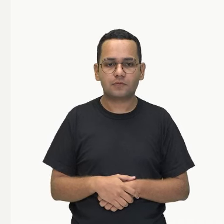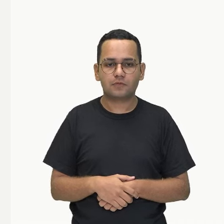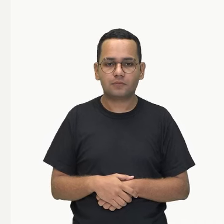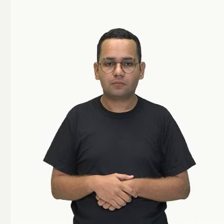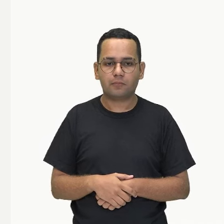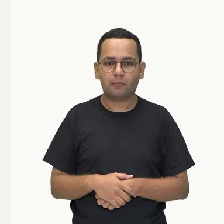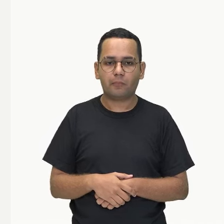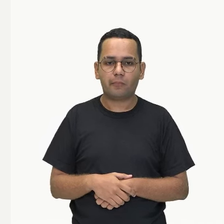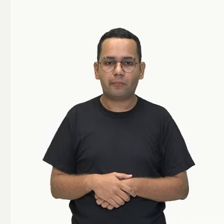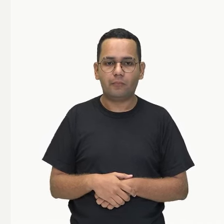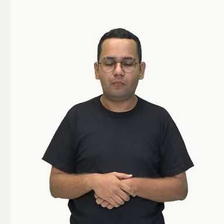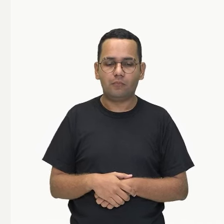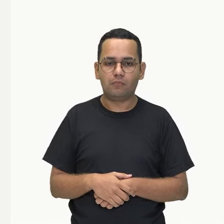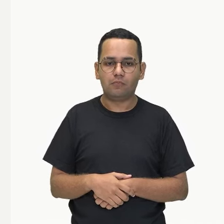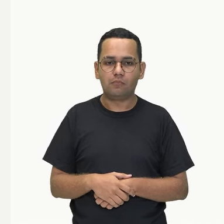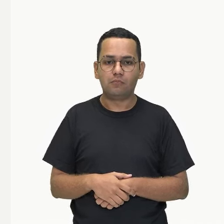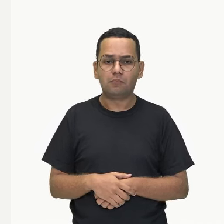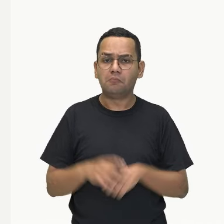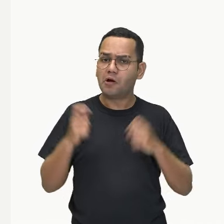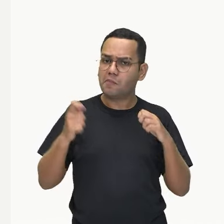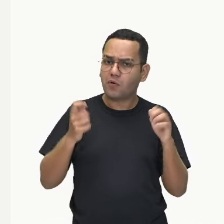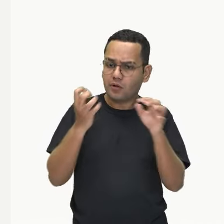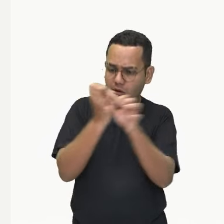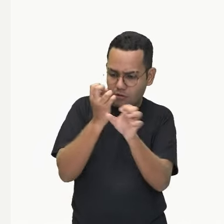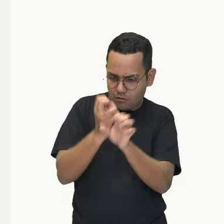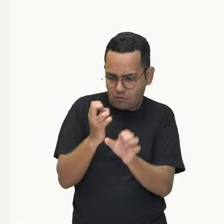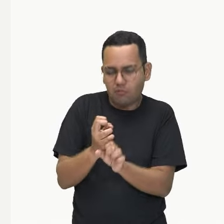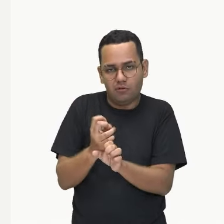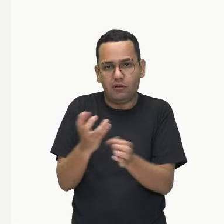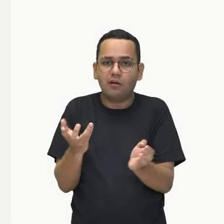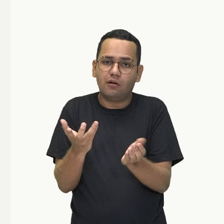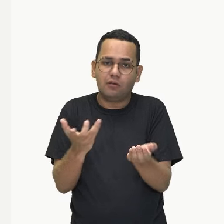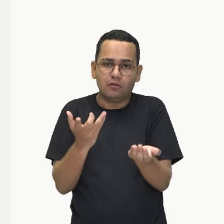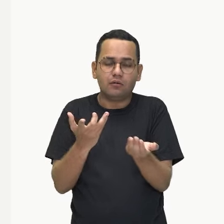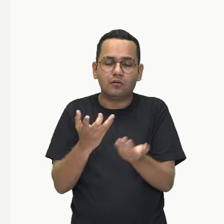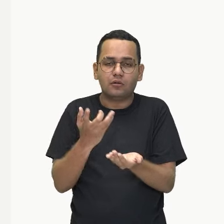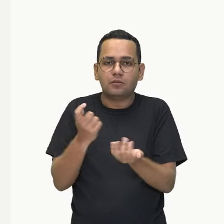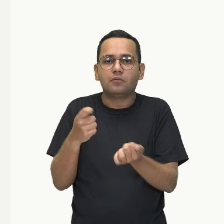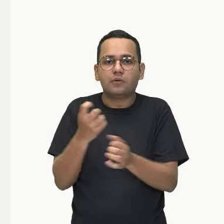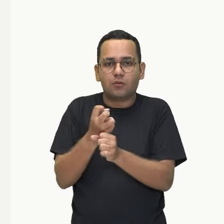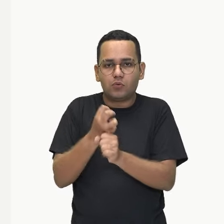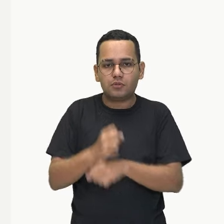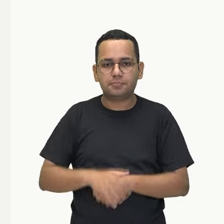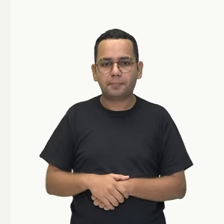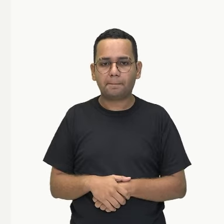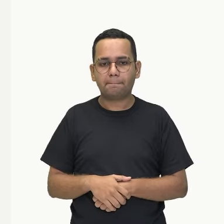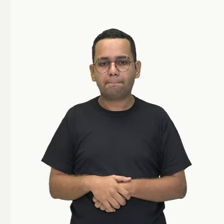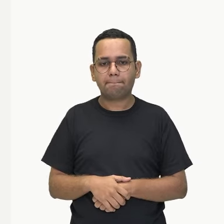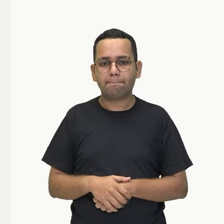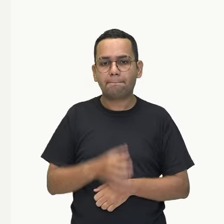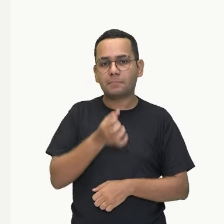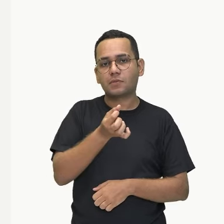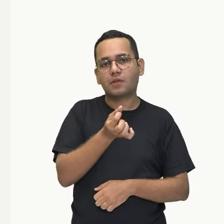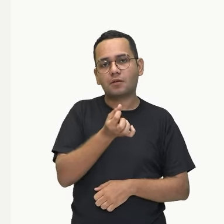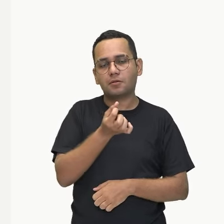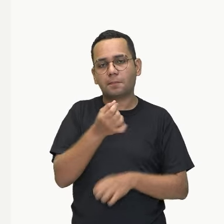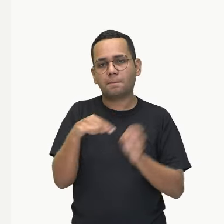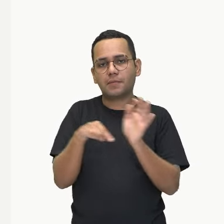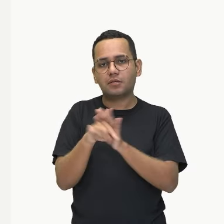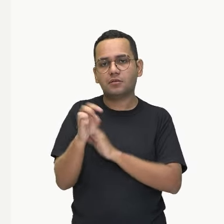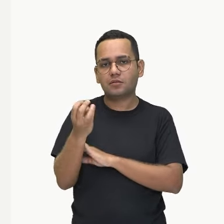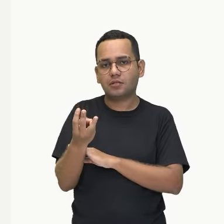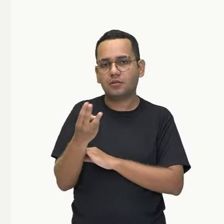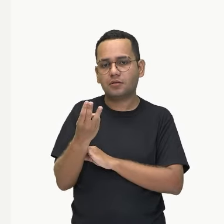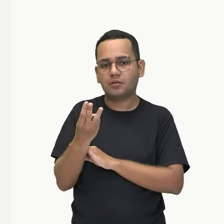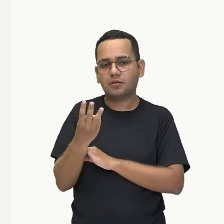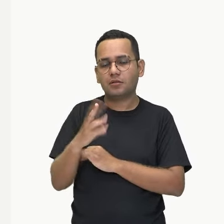E os que eu posso fazer os cálculos, eu irei fazer, que é o 6 menos